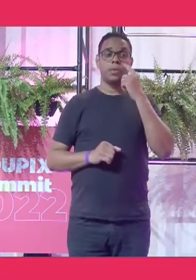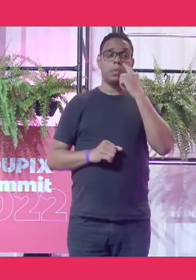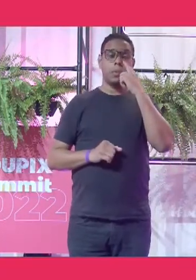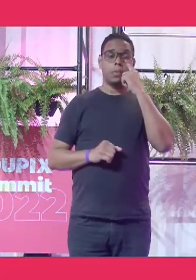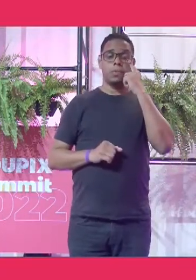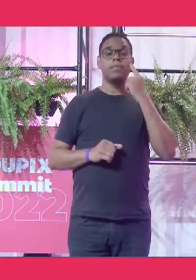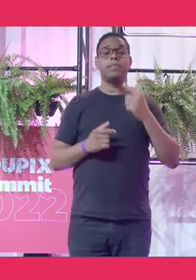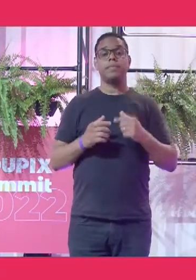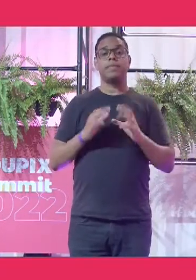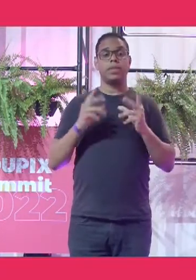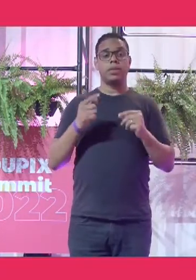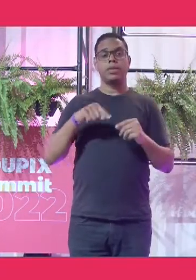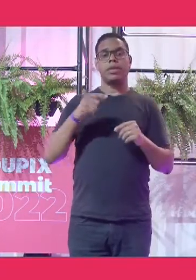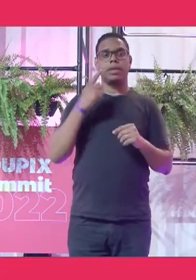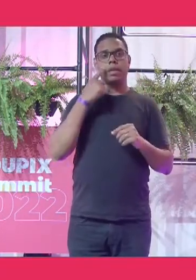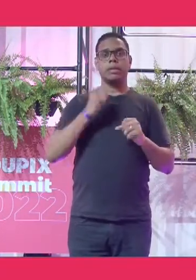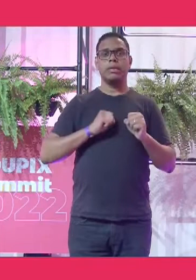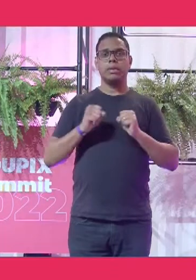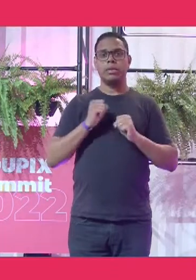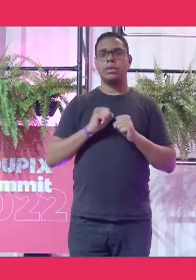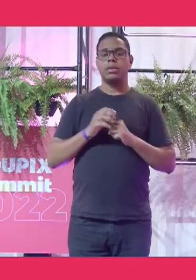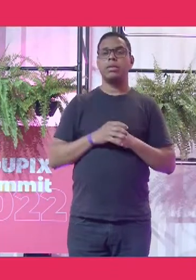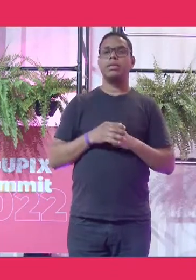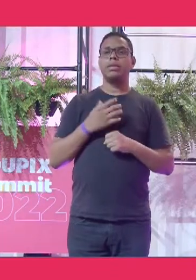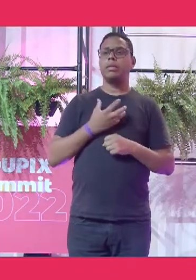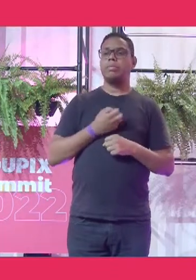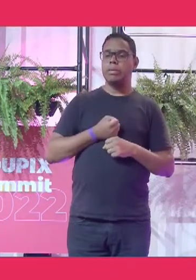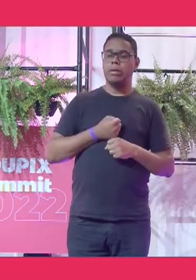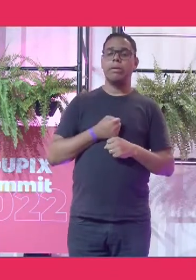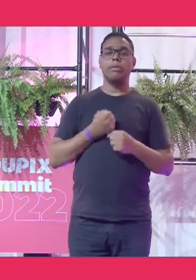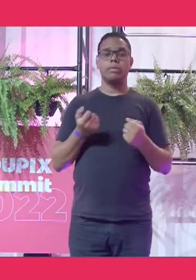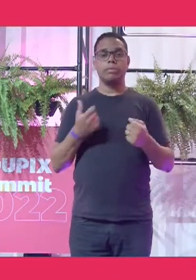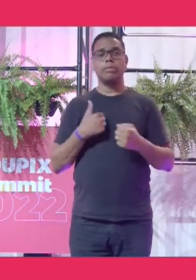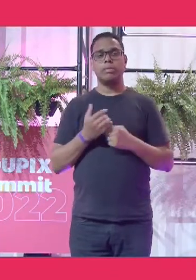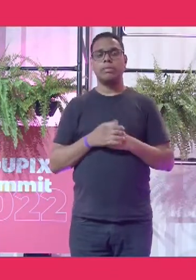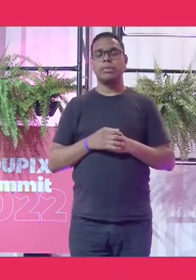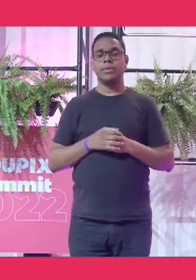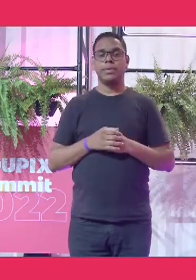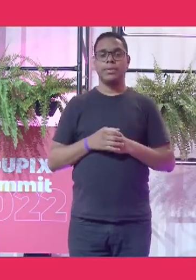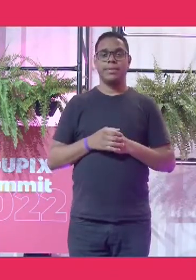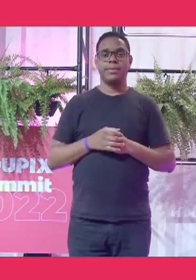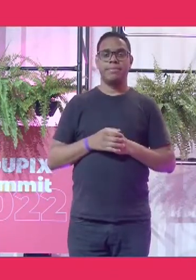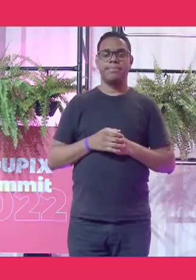né? Tá todo mundo meio... A vibe deu uma caída, né?